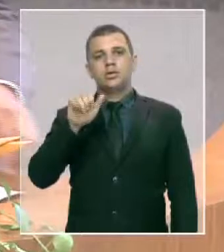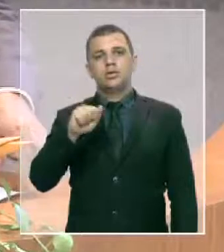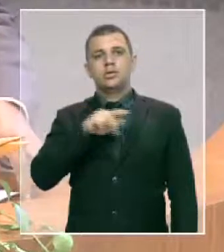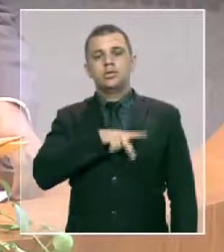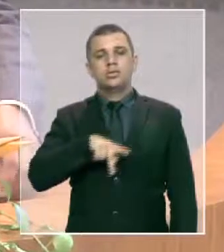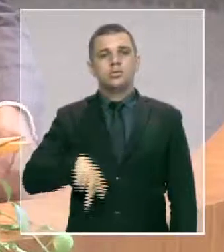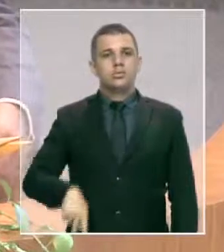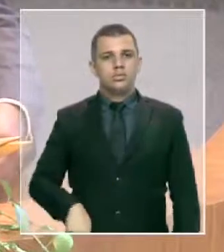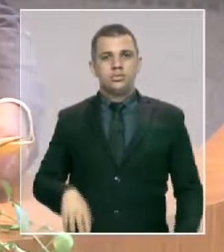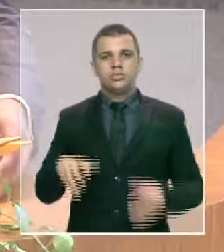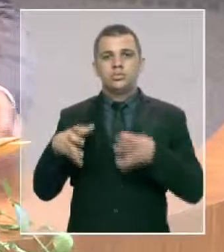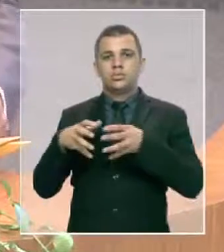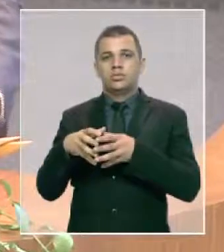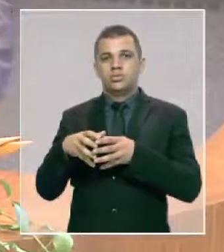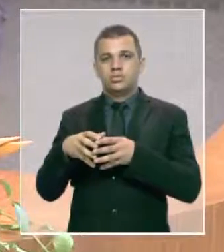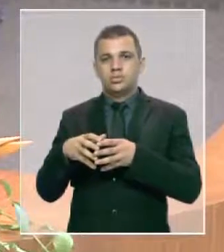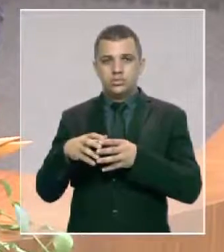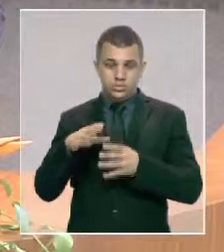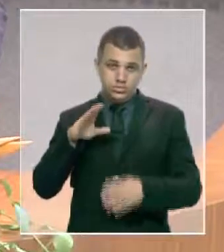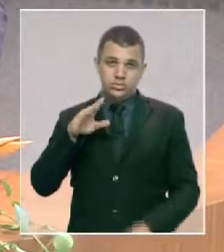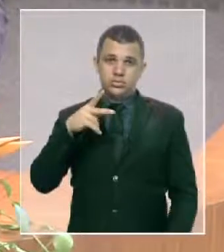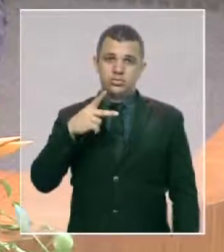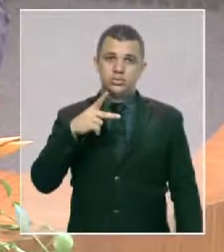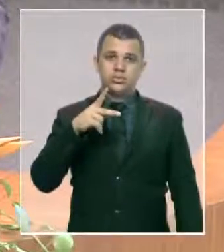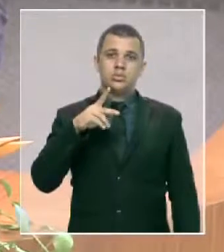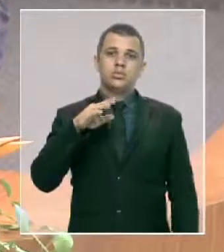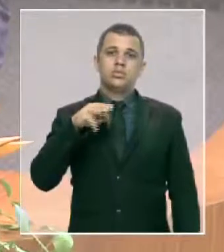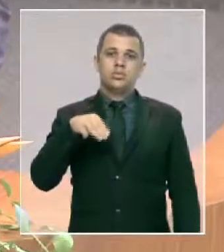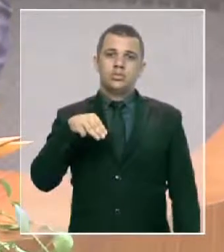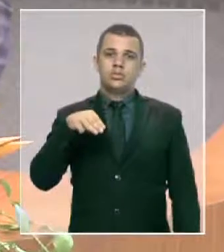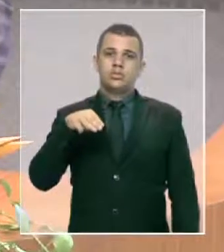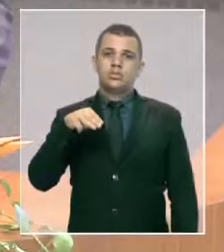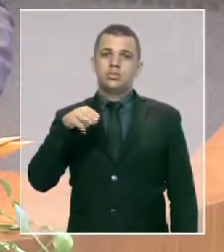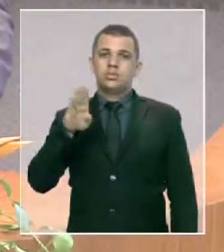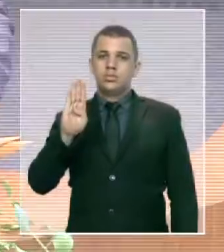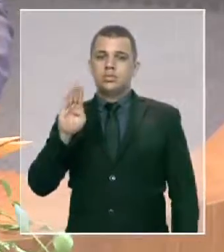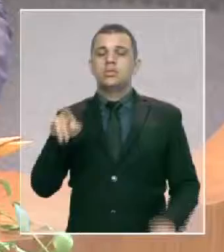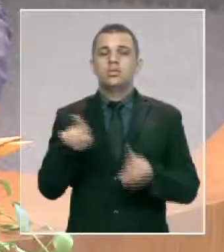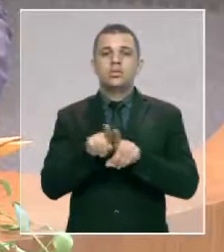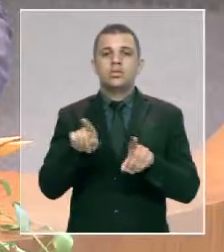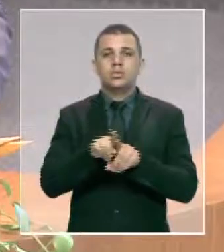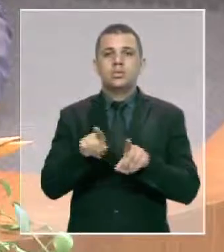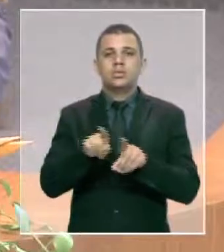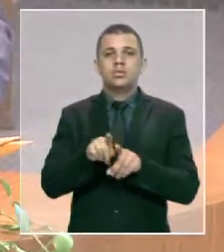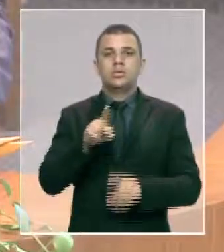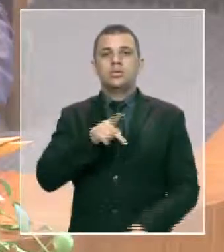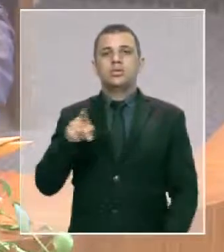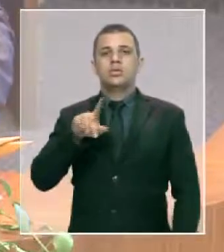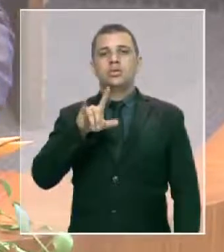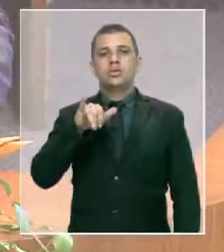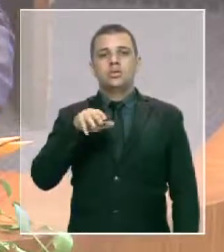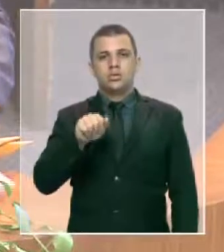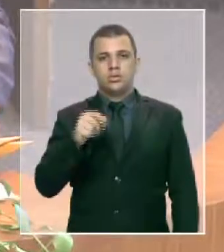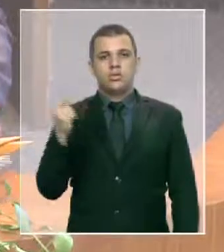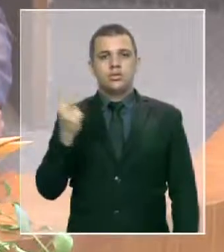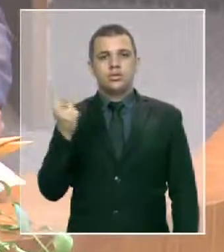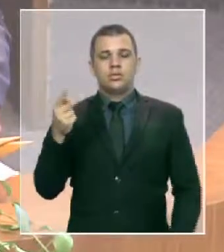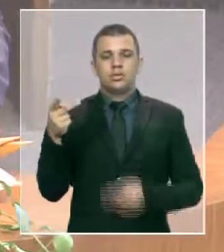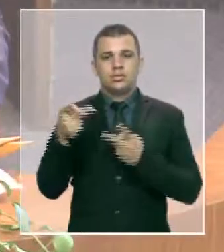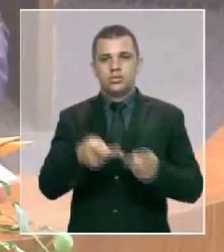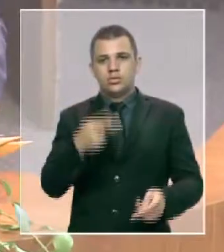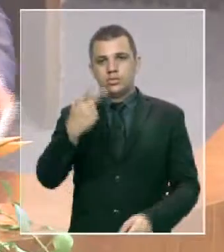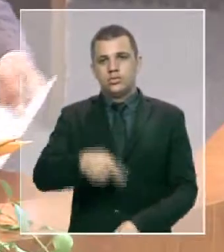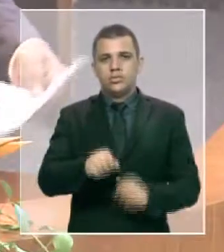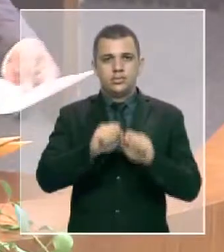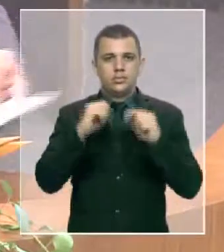Partido da Mulher Brasileira, PMB, e também do professor Lima. Os dois estão visitando a Assembleia Legislativa do Estado do Maranhão. Fica